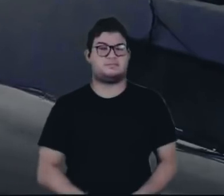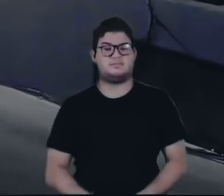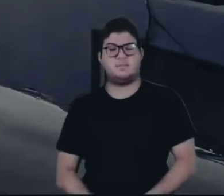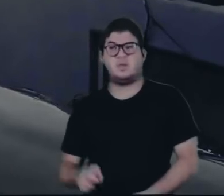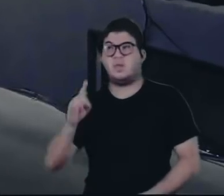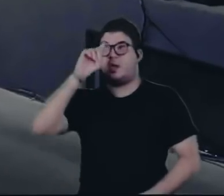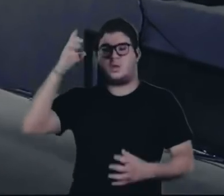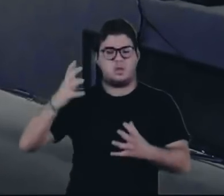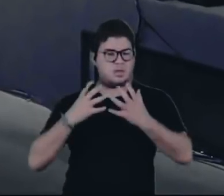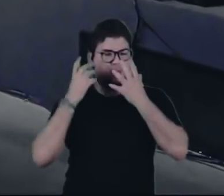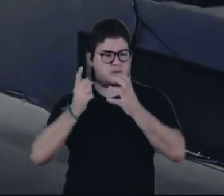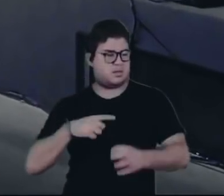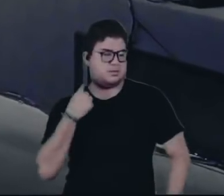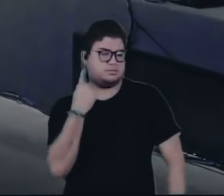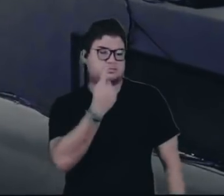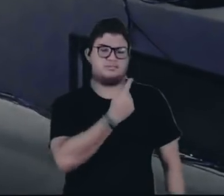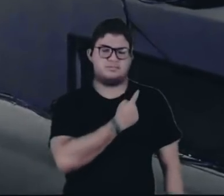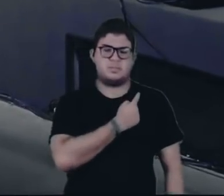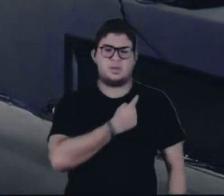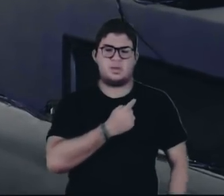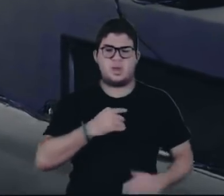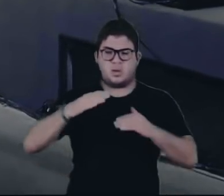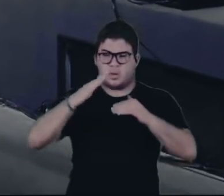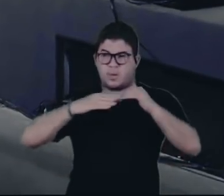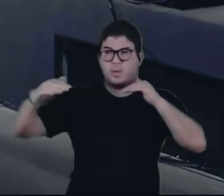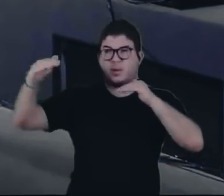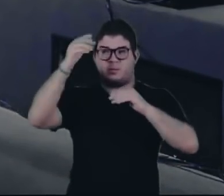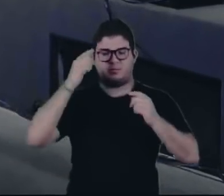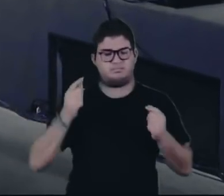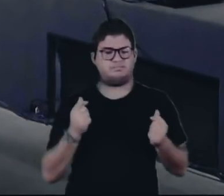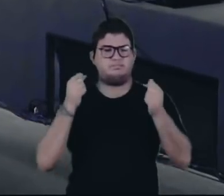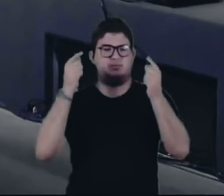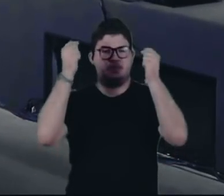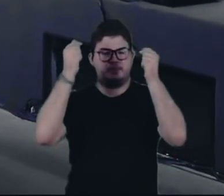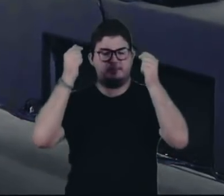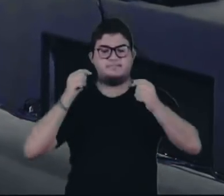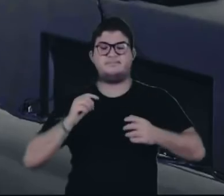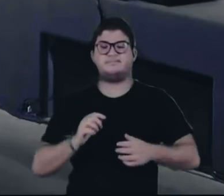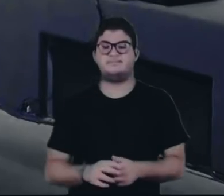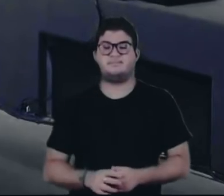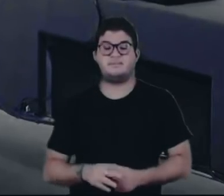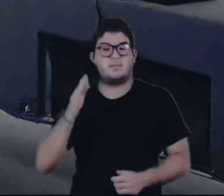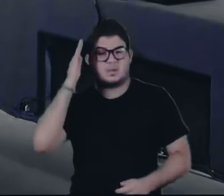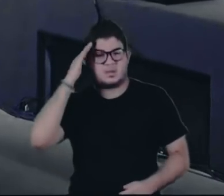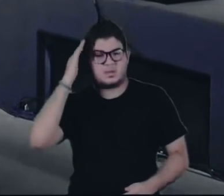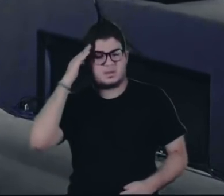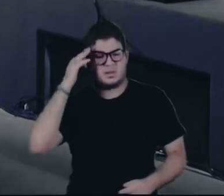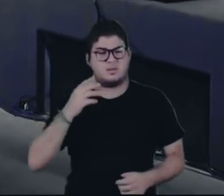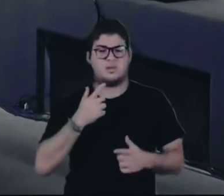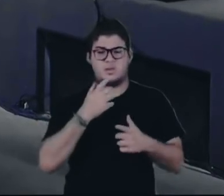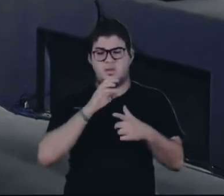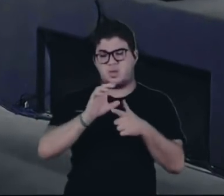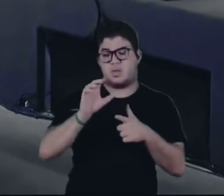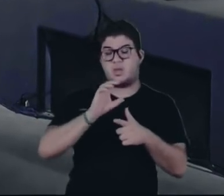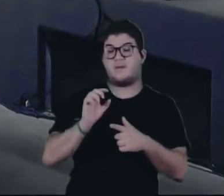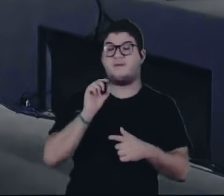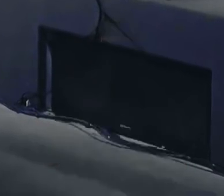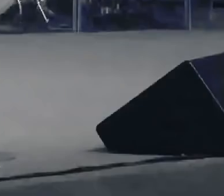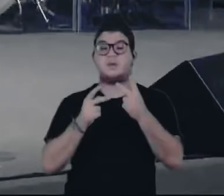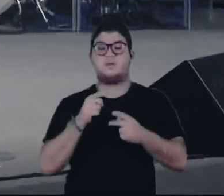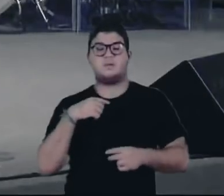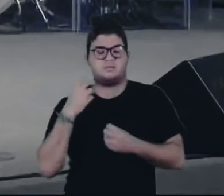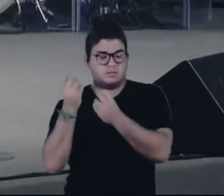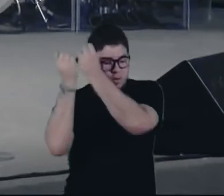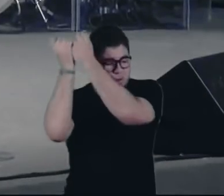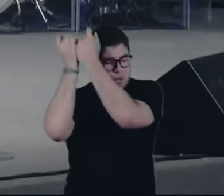Deus quer que a gente cresça também nas finanças, eu sei disso. Sabe, 2 Coríntios 9, 11 diz: vocês serão